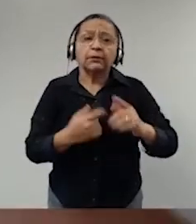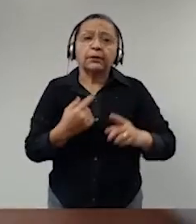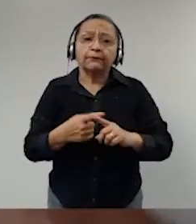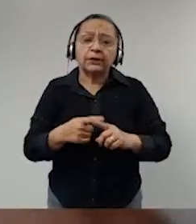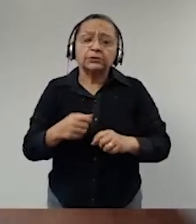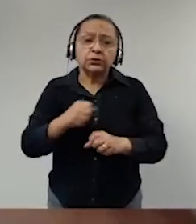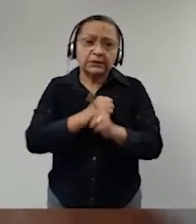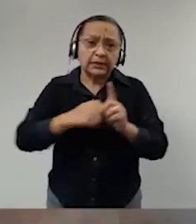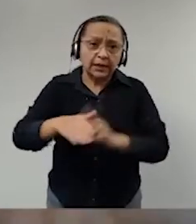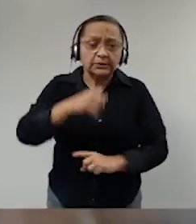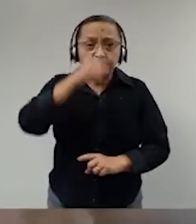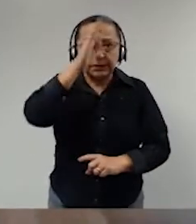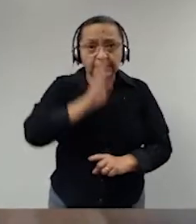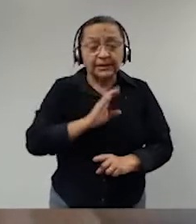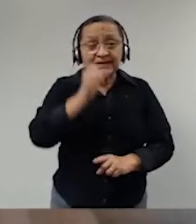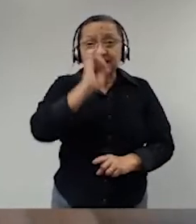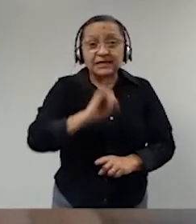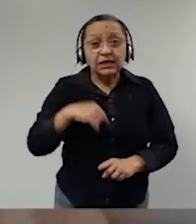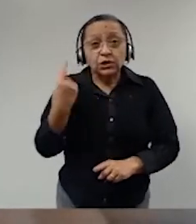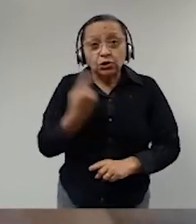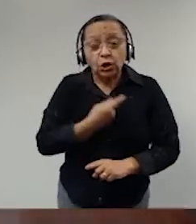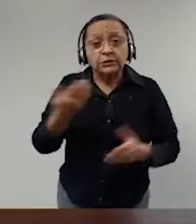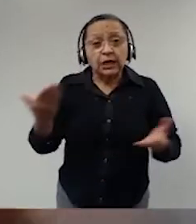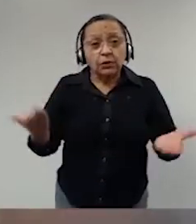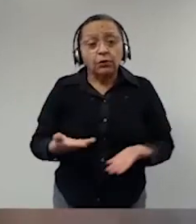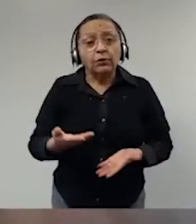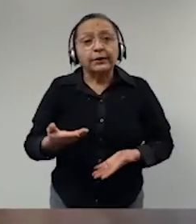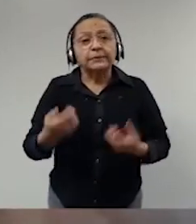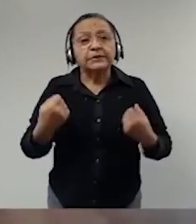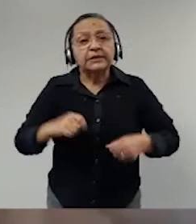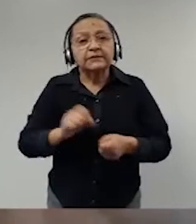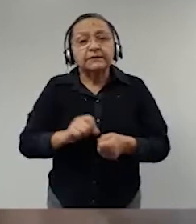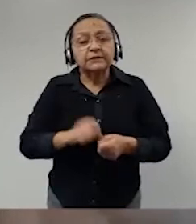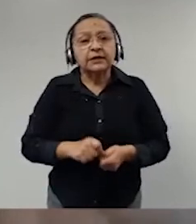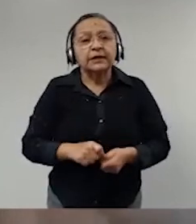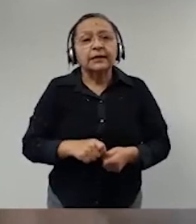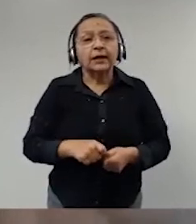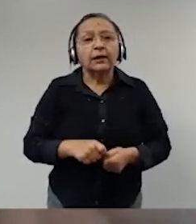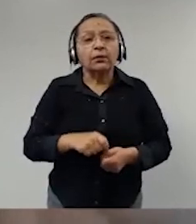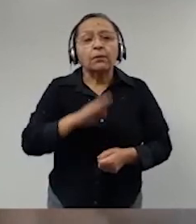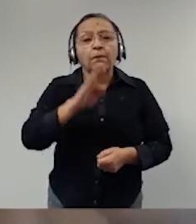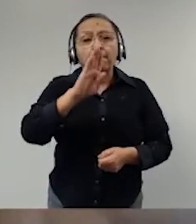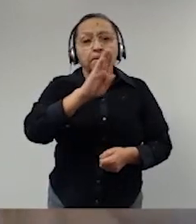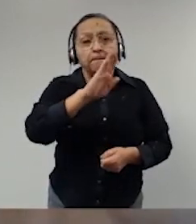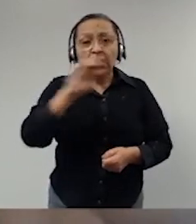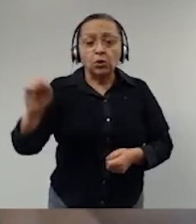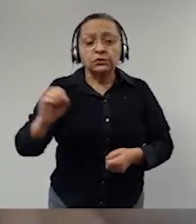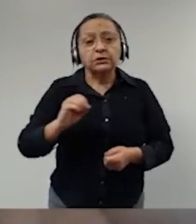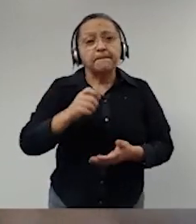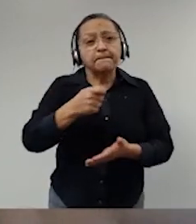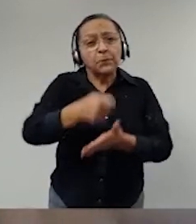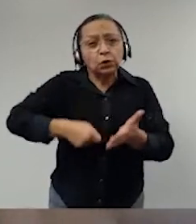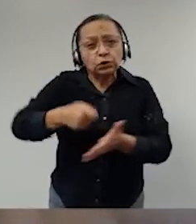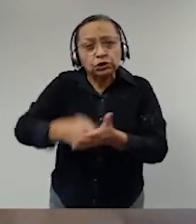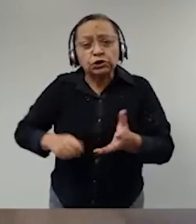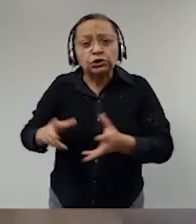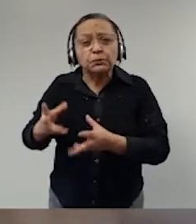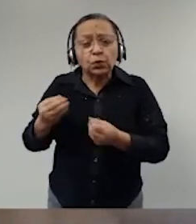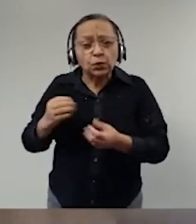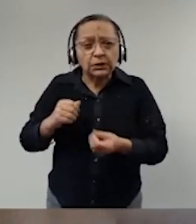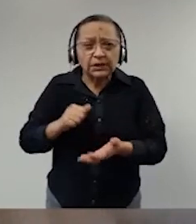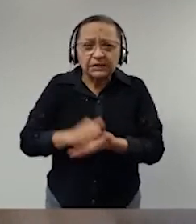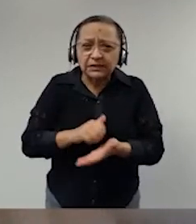hoje tivéssemos que ter um BO da sociedade brasileira, você teria aí a invasão,